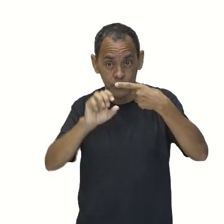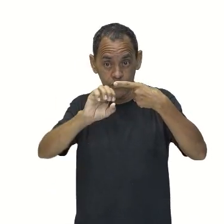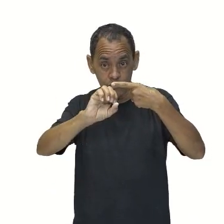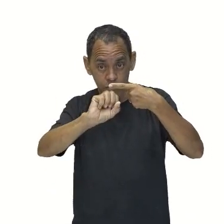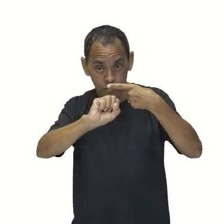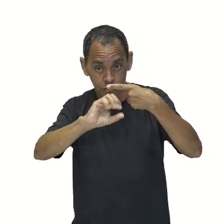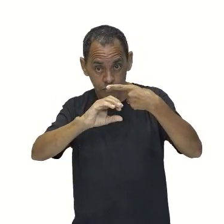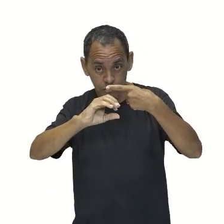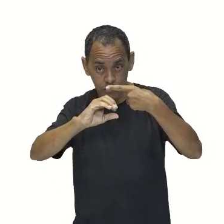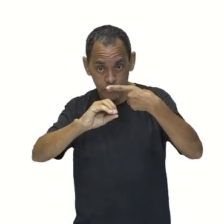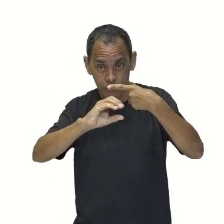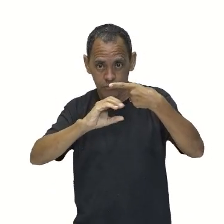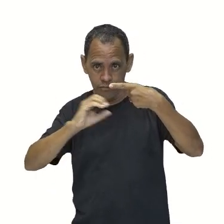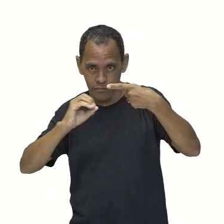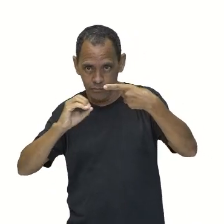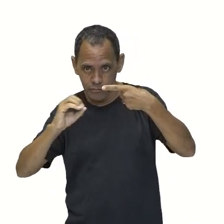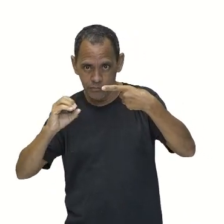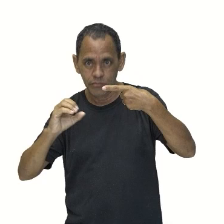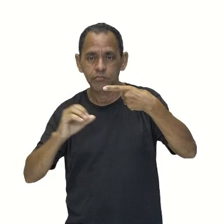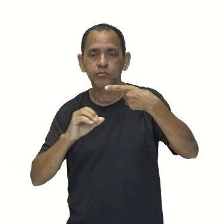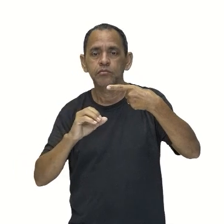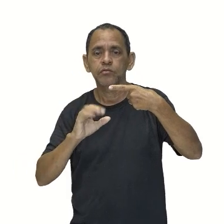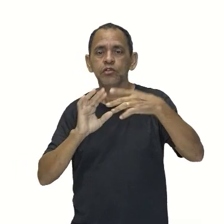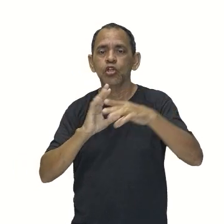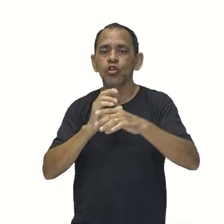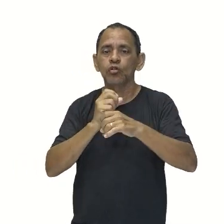2,8900, vamos chegar a